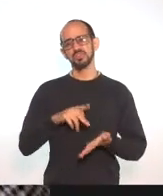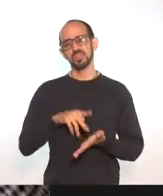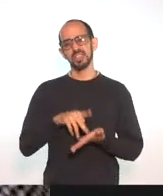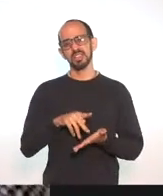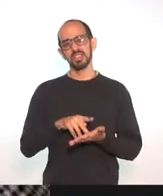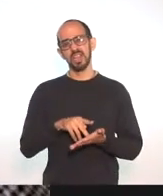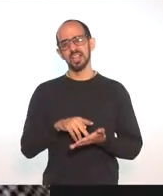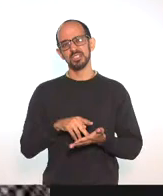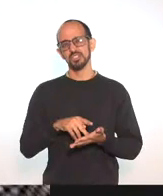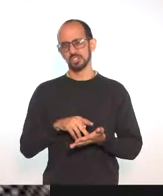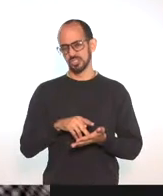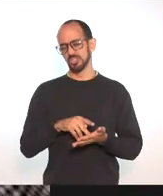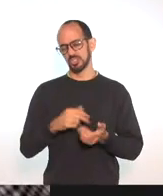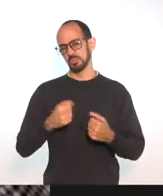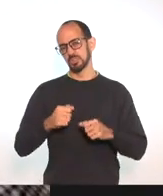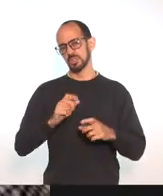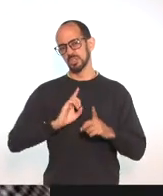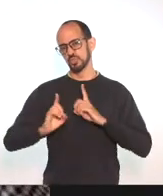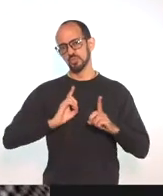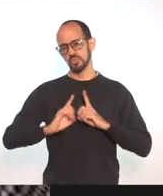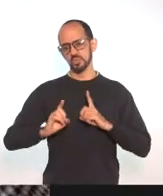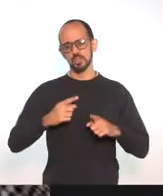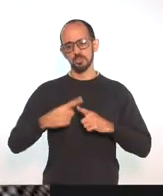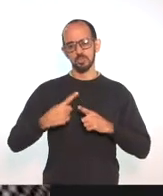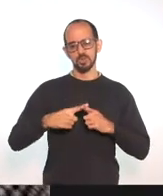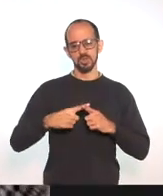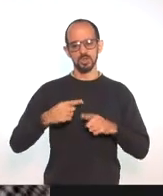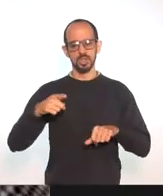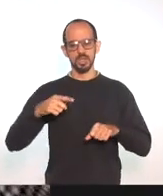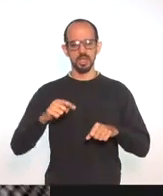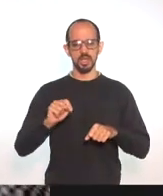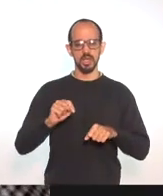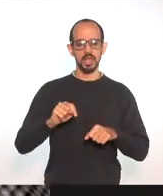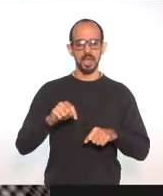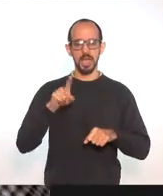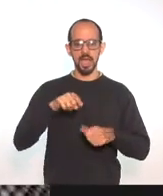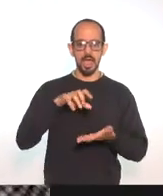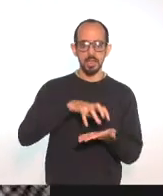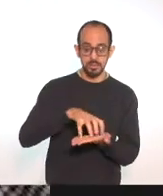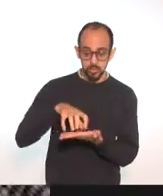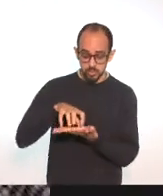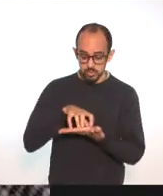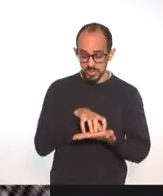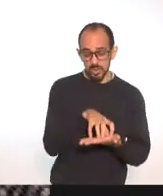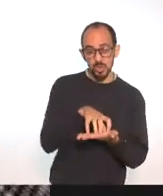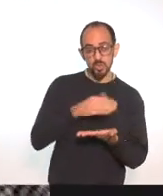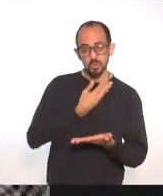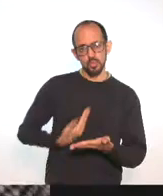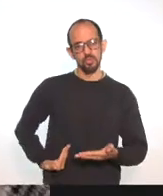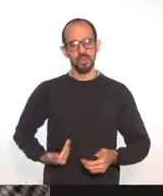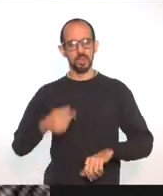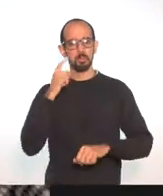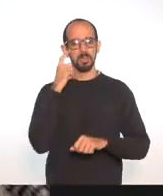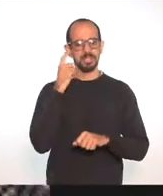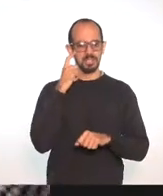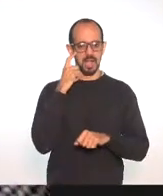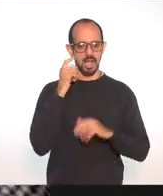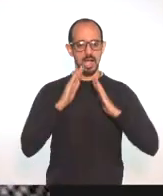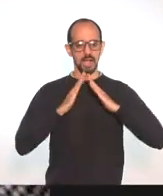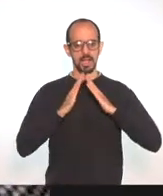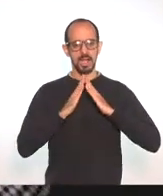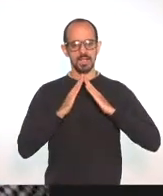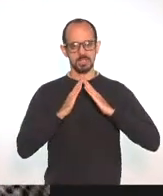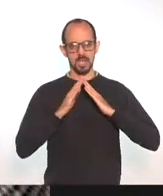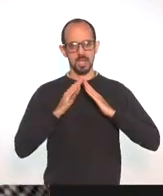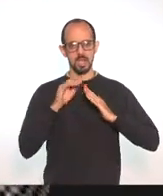pandemia a partir de uma lógica de coordenação entre entes federativos pensando na governança da região metropolitana né a casa Fluminense